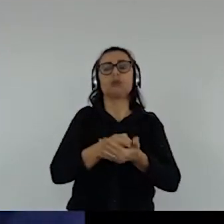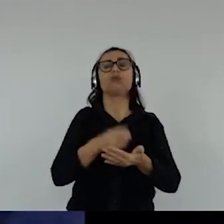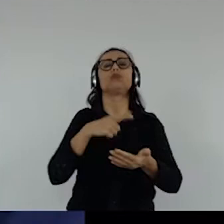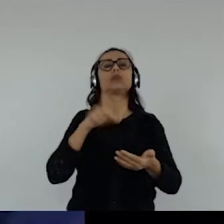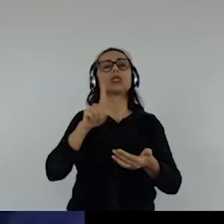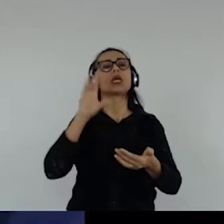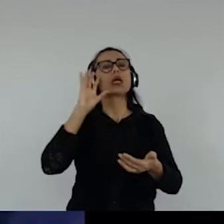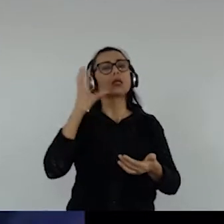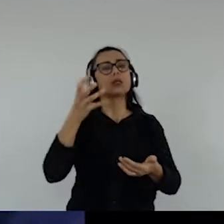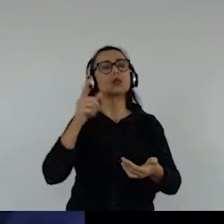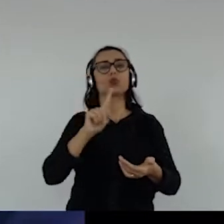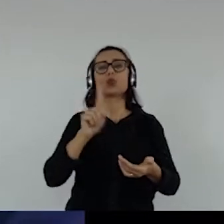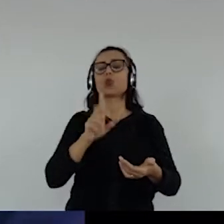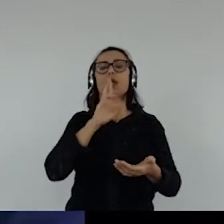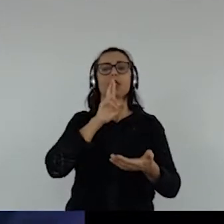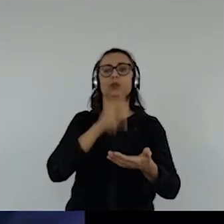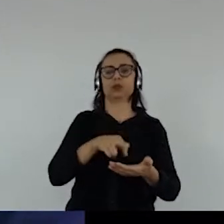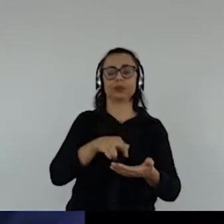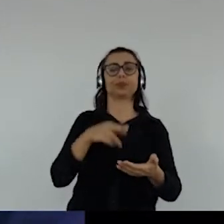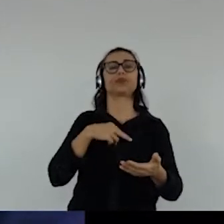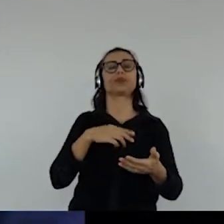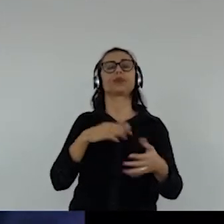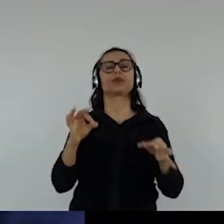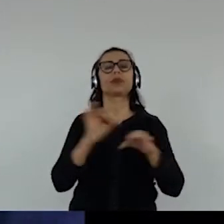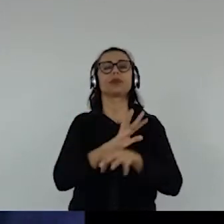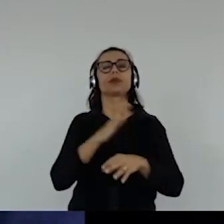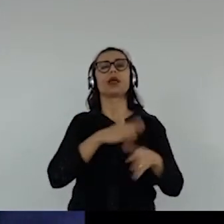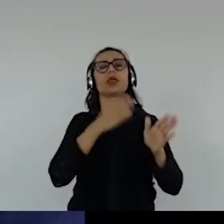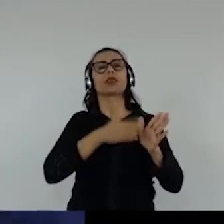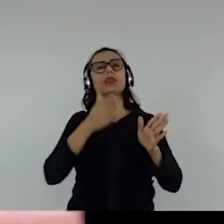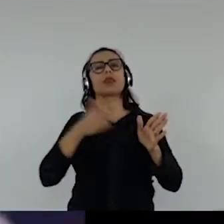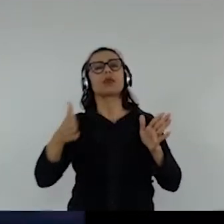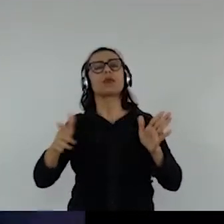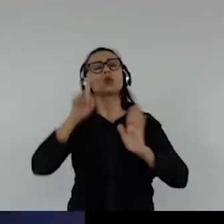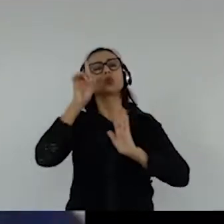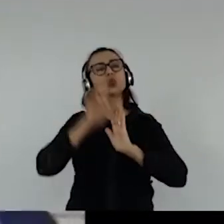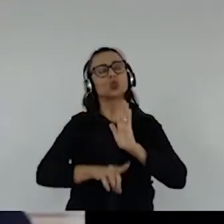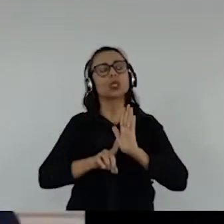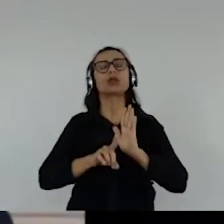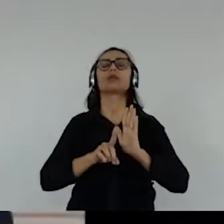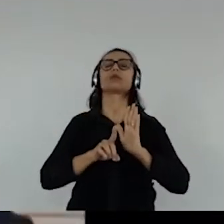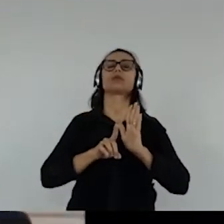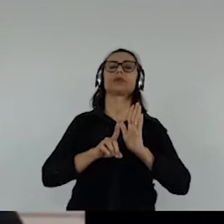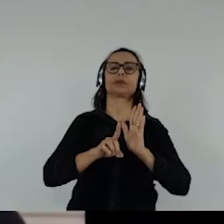obrigação de resultado, estabelece as etapas desse direito